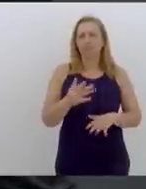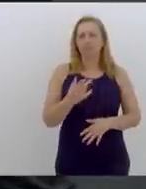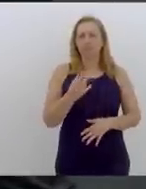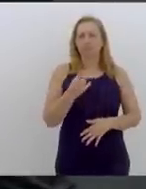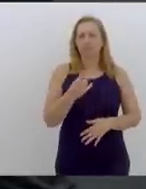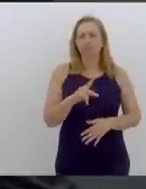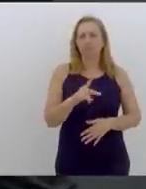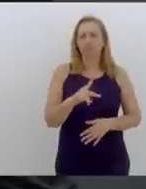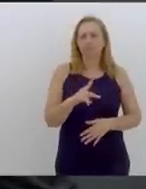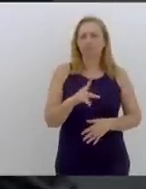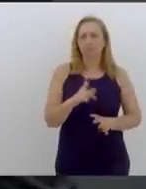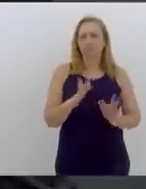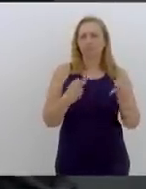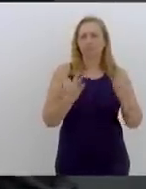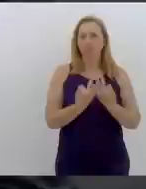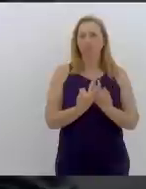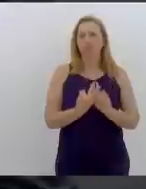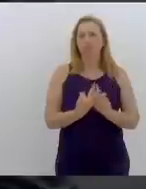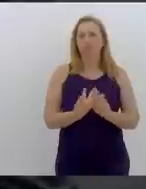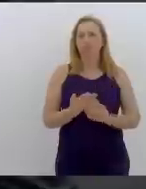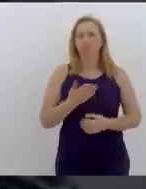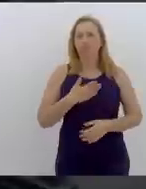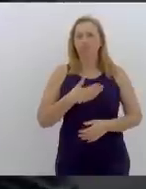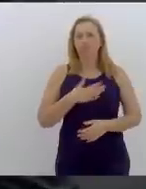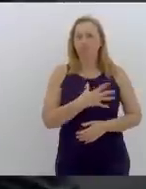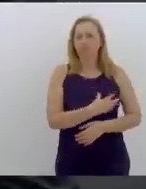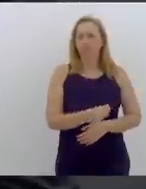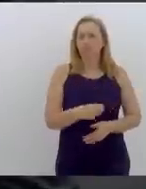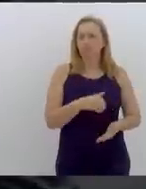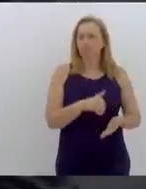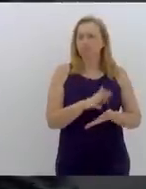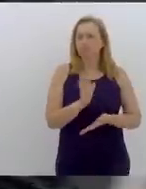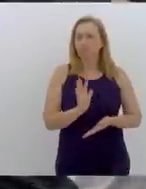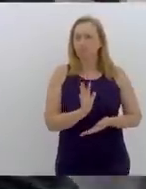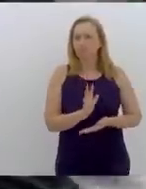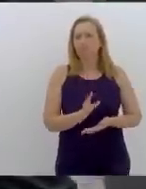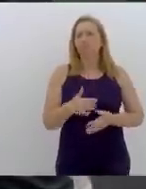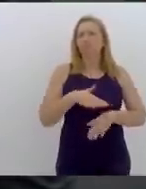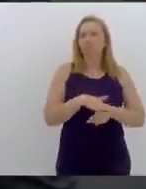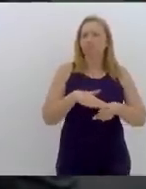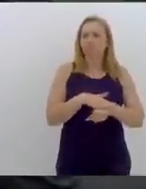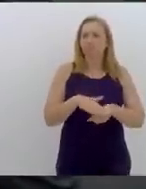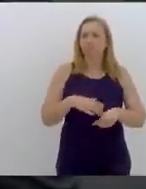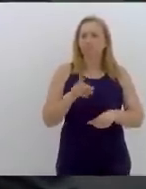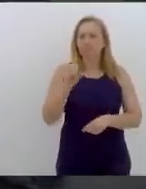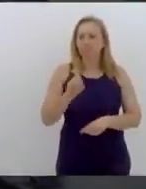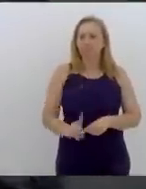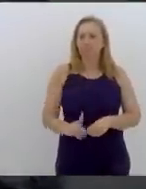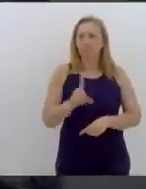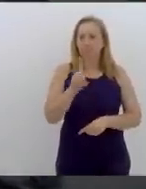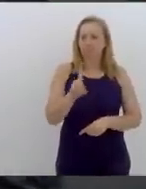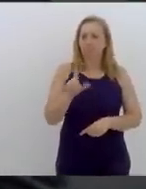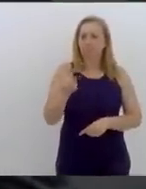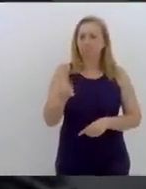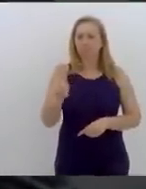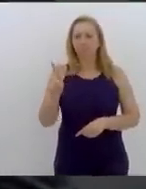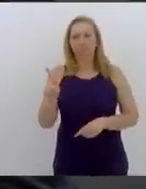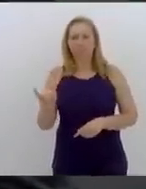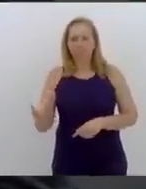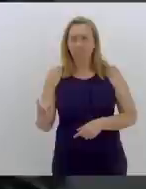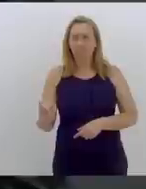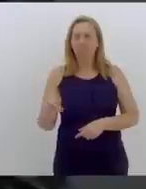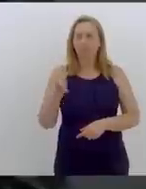os meus filhos não foram tratados foram suspenso eu conversei com o diretor da dgp foi aonde ele me ouviu e entendeu